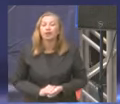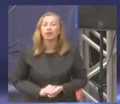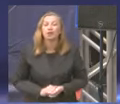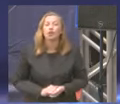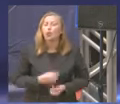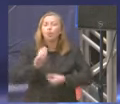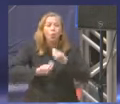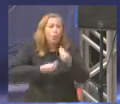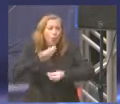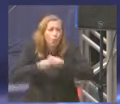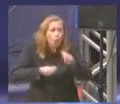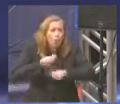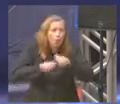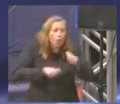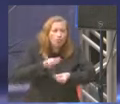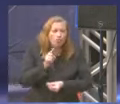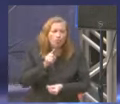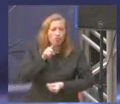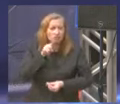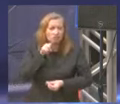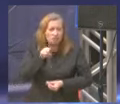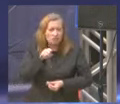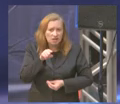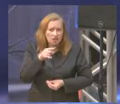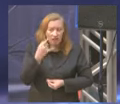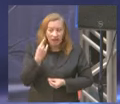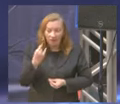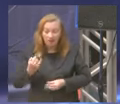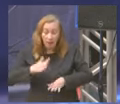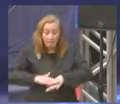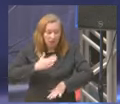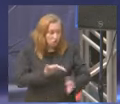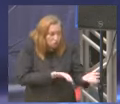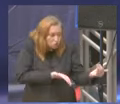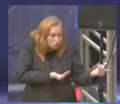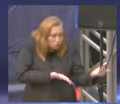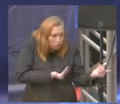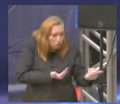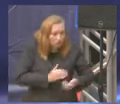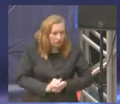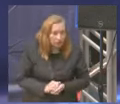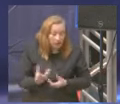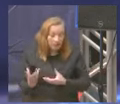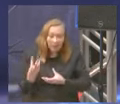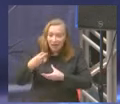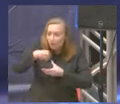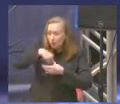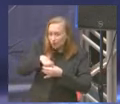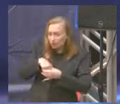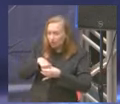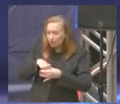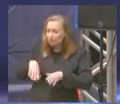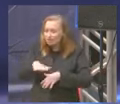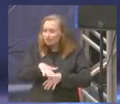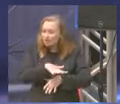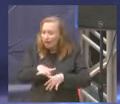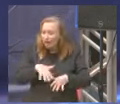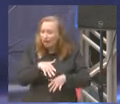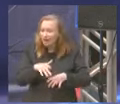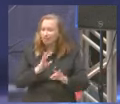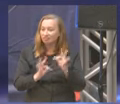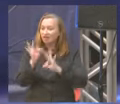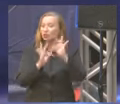Como é que você atrai mais os jovens para dentro do mercado de